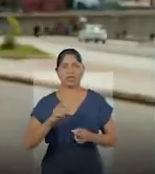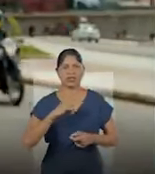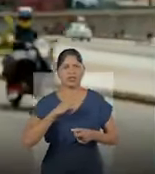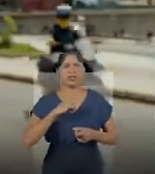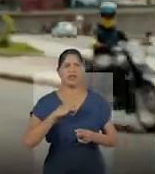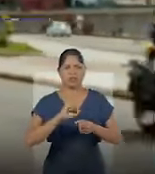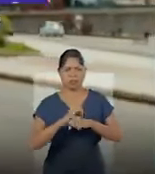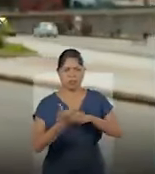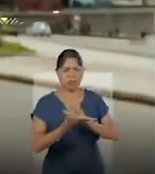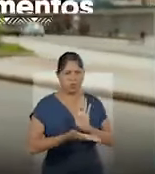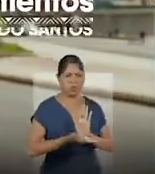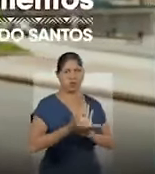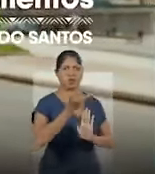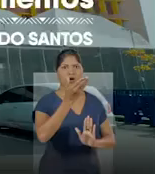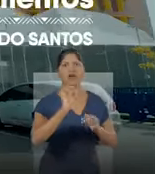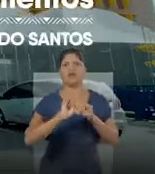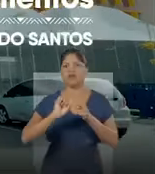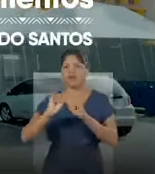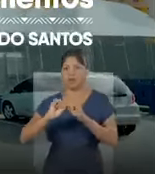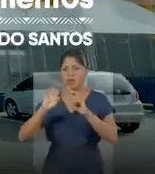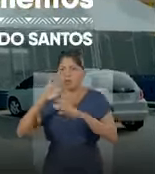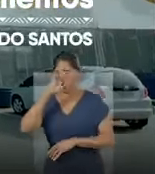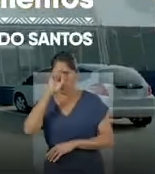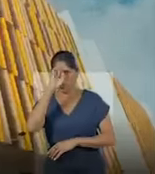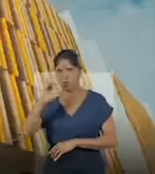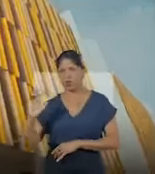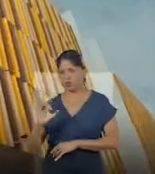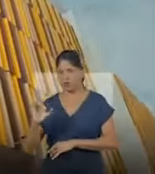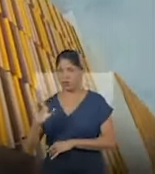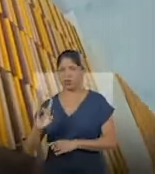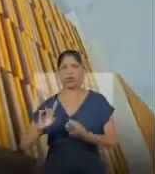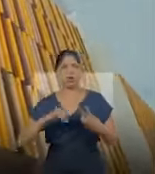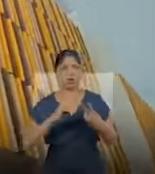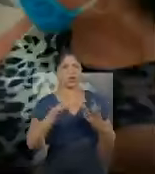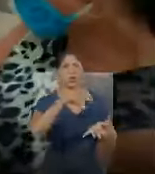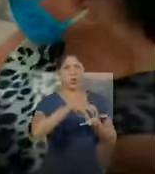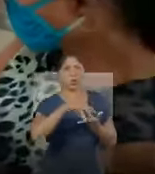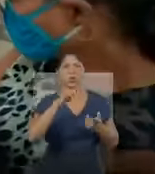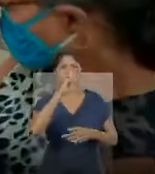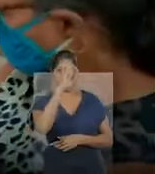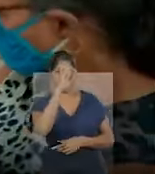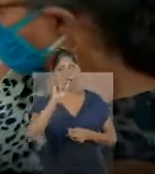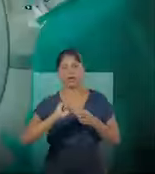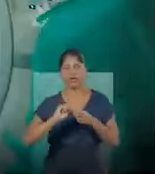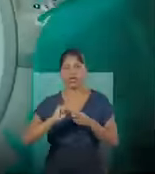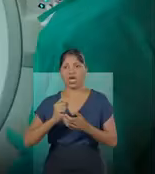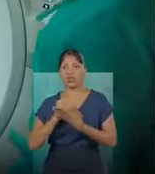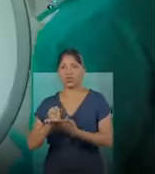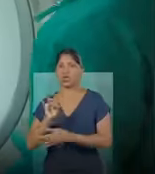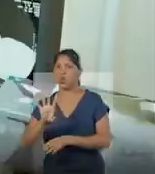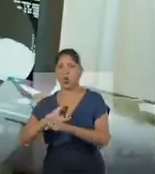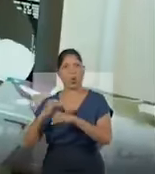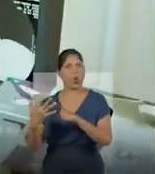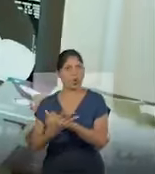casos começou a subir, colocamos o Hospital Abelardo dos Santos e a Policlínica Metropolitana para atender exclusivamente os casos